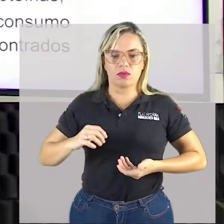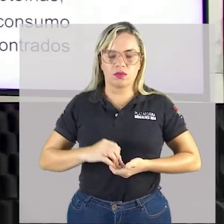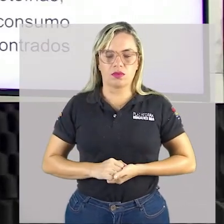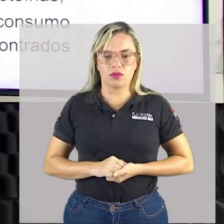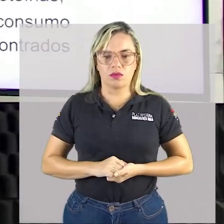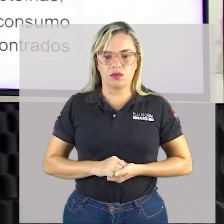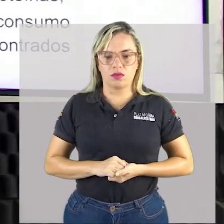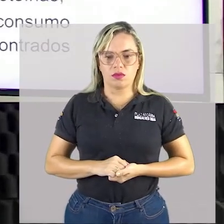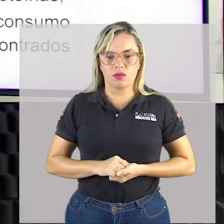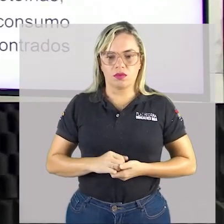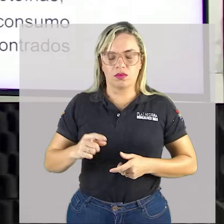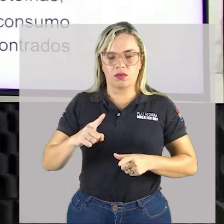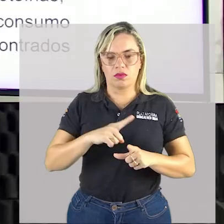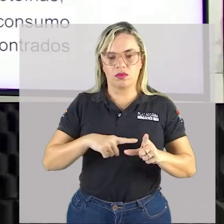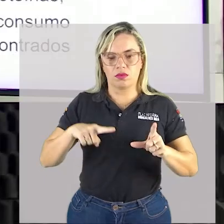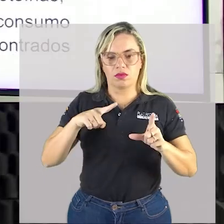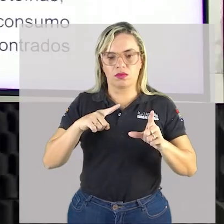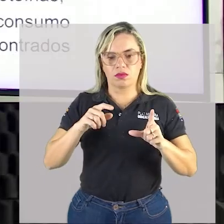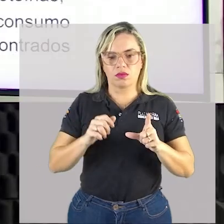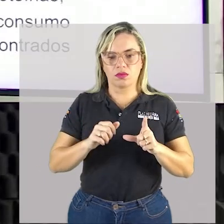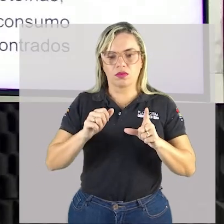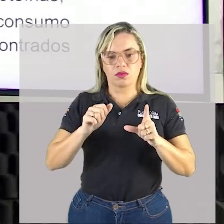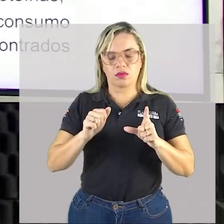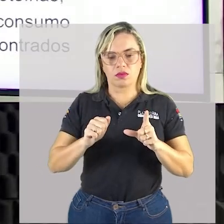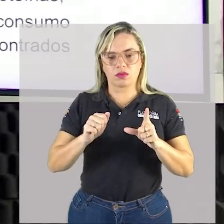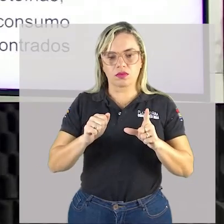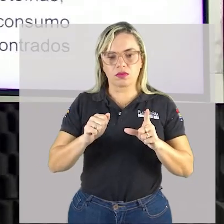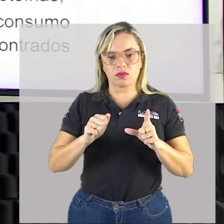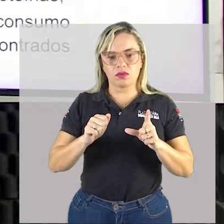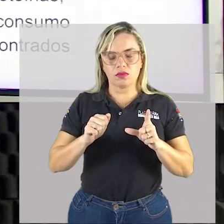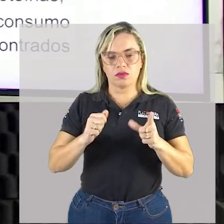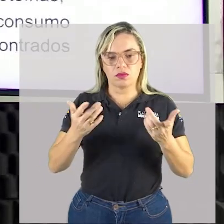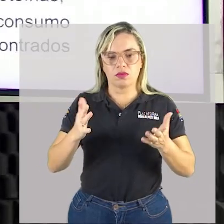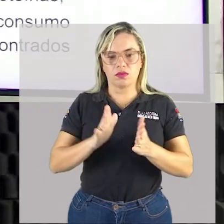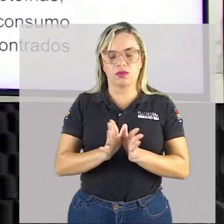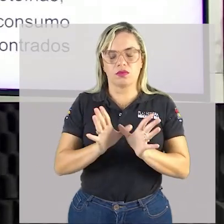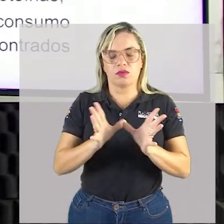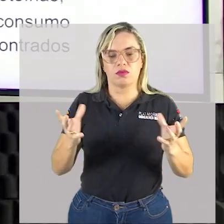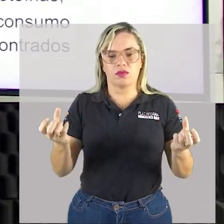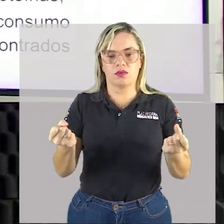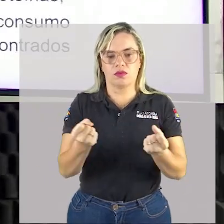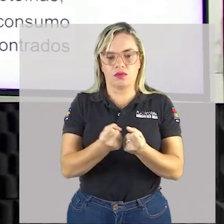no nível 4. Então, a OMS diz assim, ó,